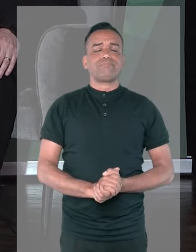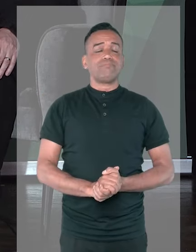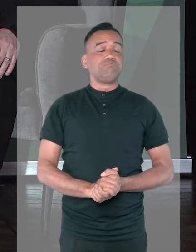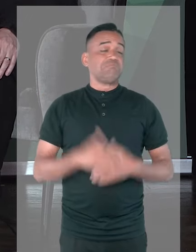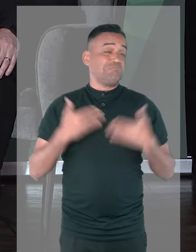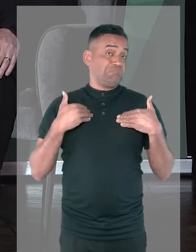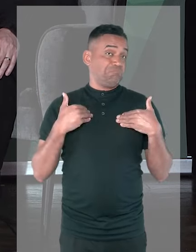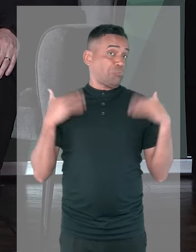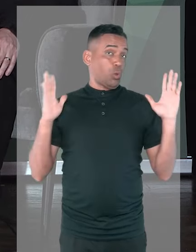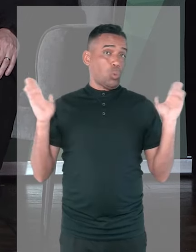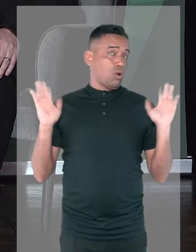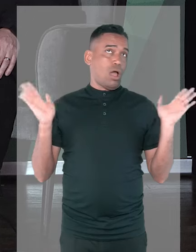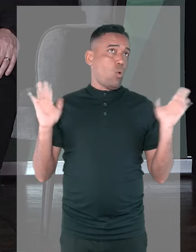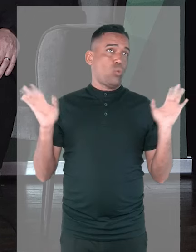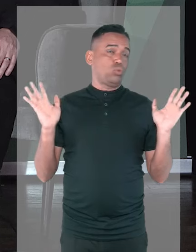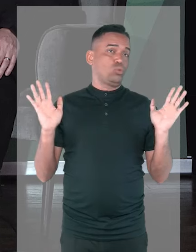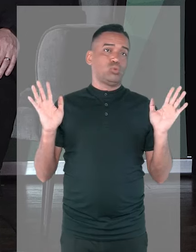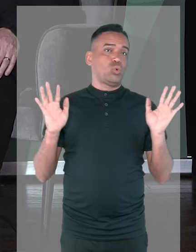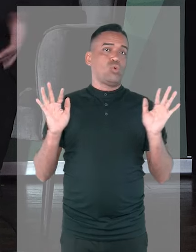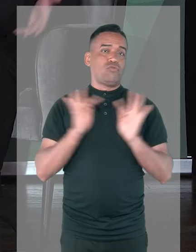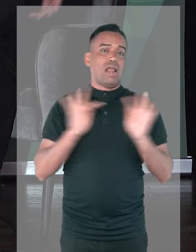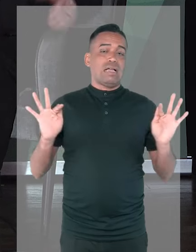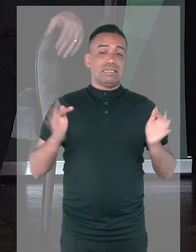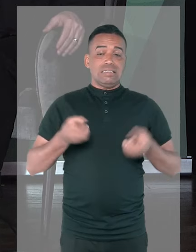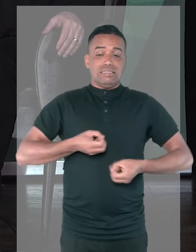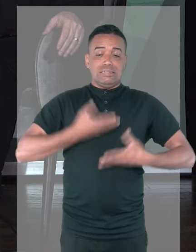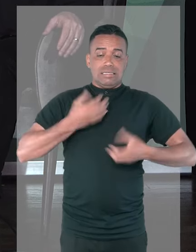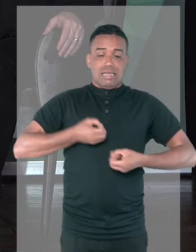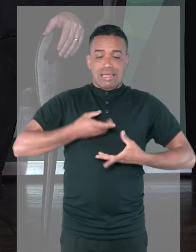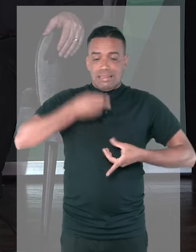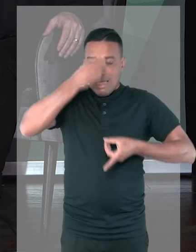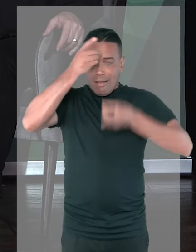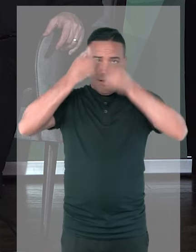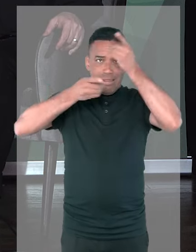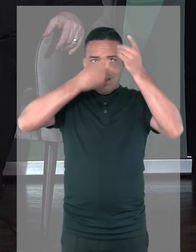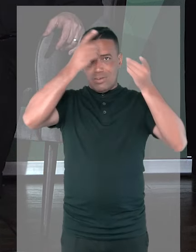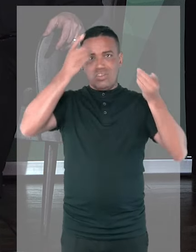Eu não uso a expressão escrita criativa, que me parece redundante,